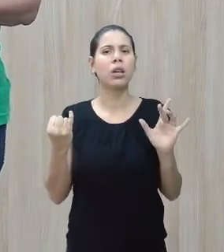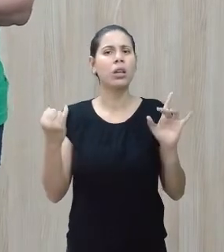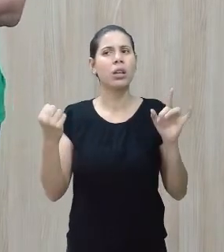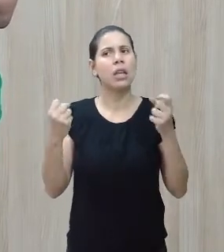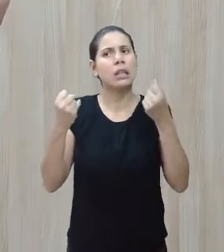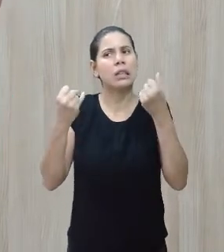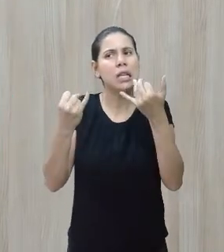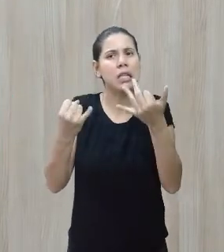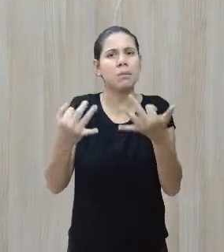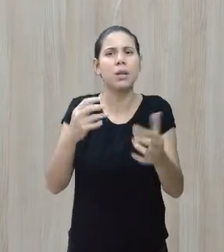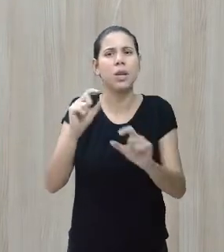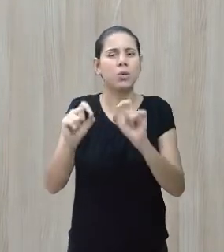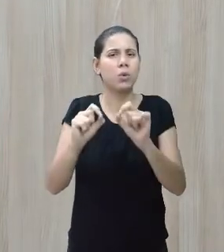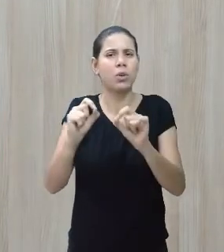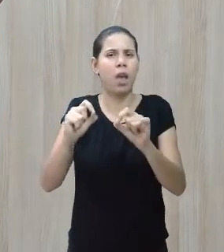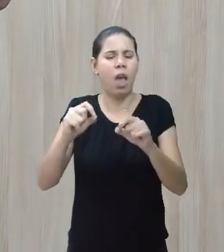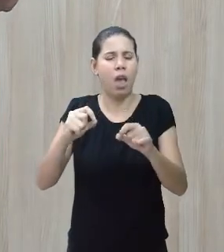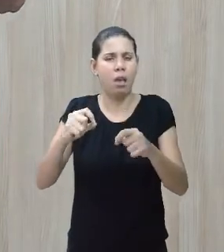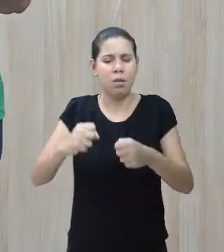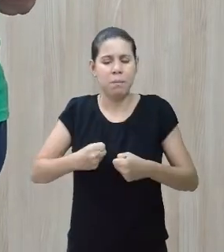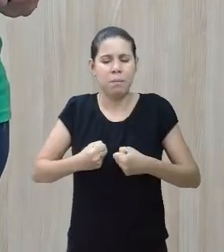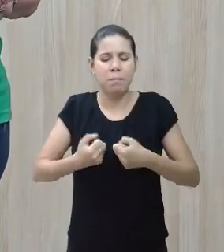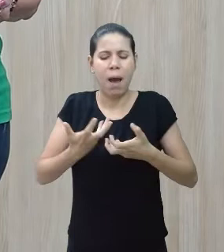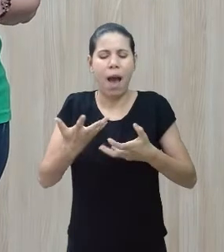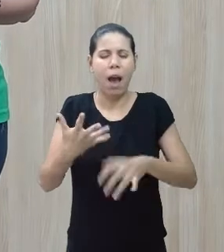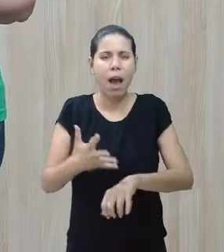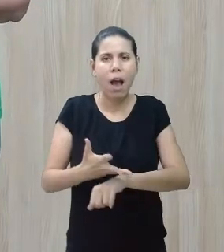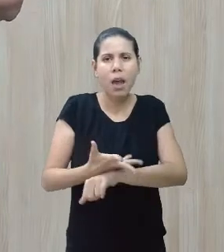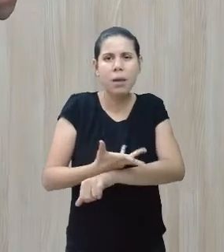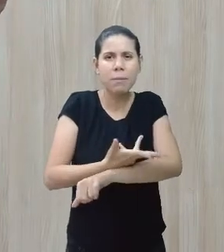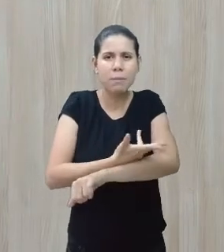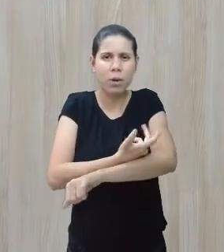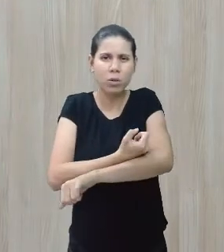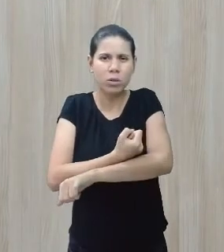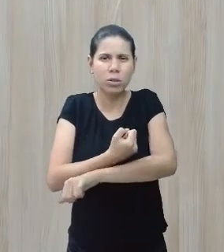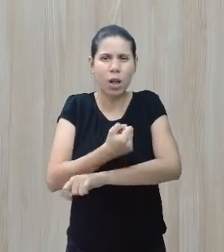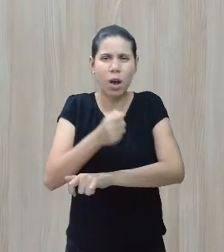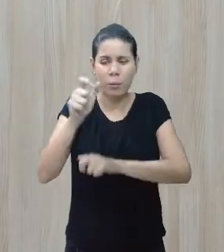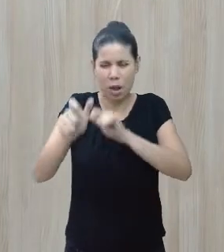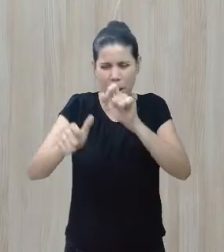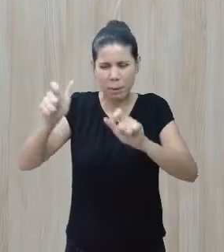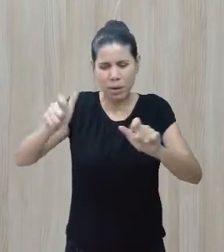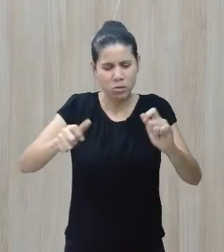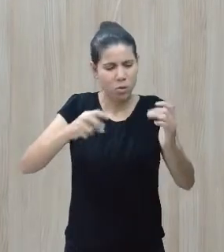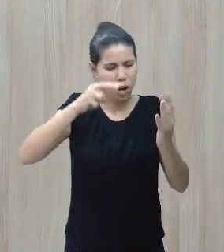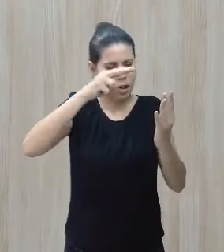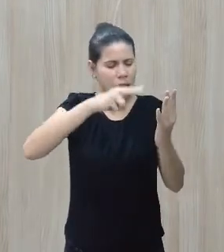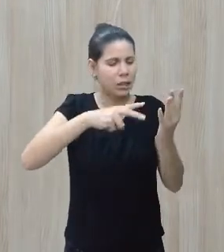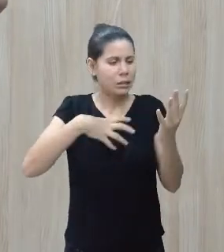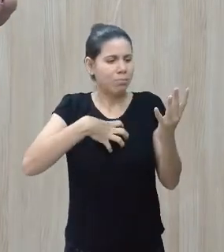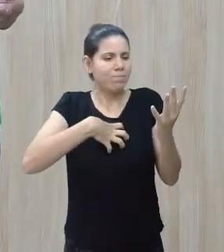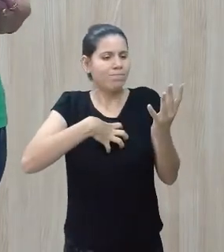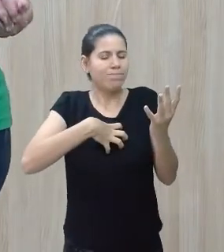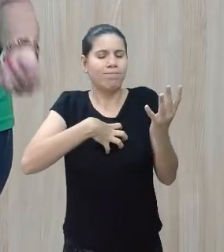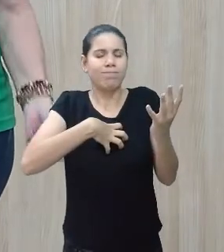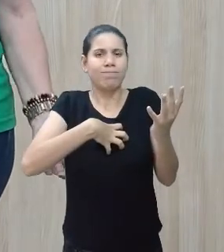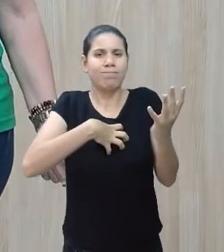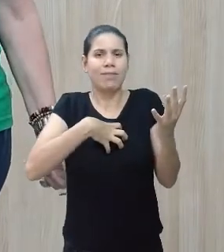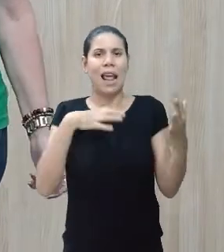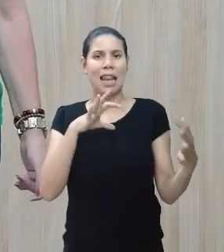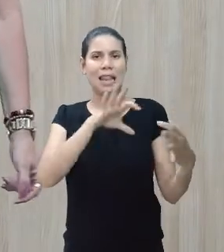e ele coloca um pouquinho de quê? De emoção, né? As pessoas que leem, a pessoa se envolve